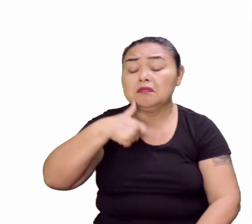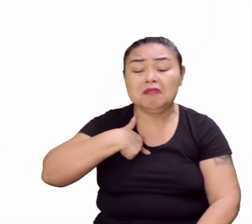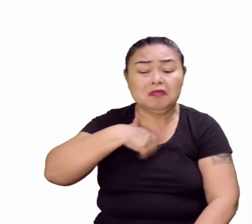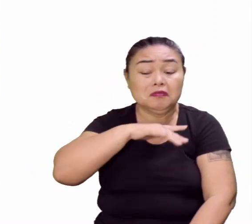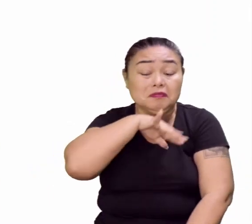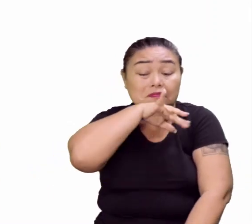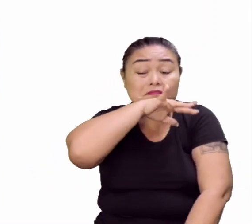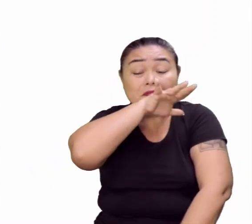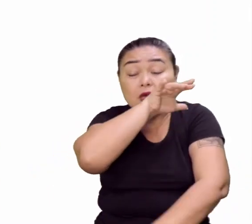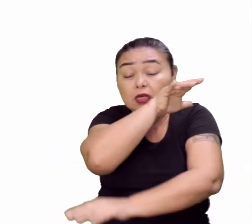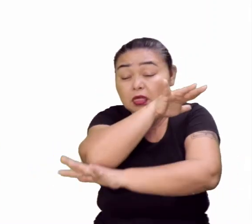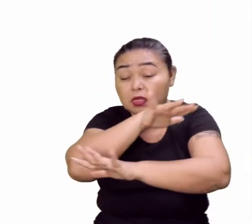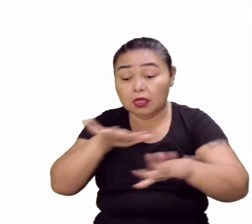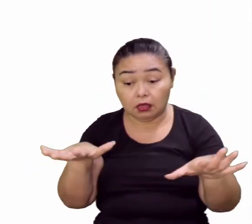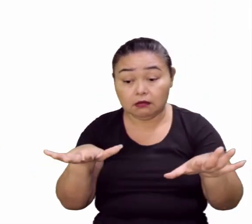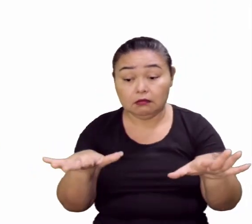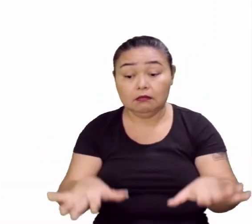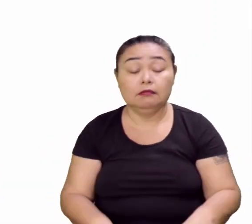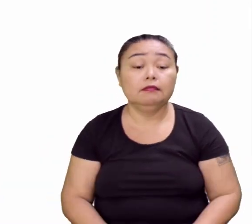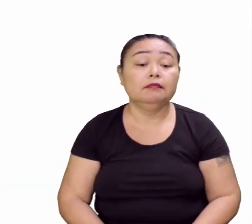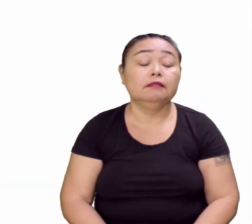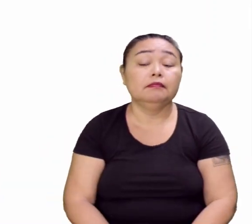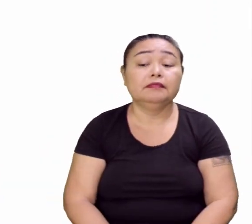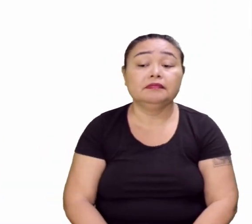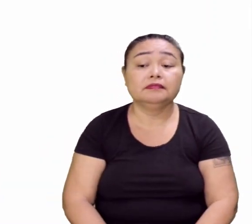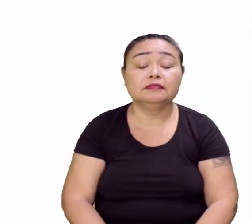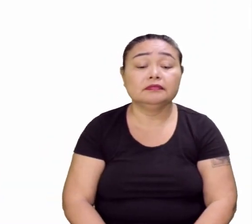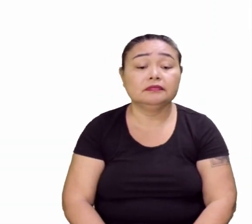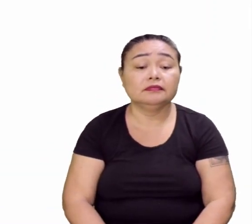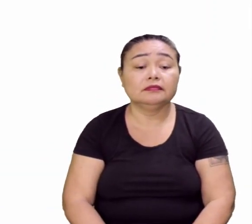caos, Rogério. Exatamente.